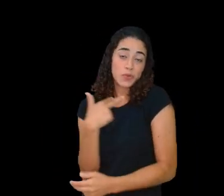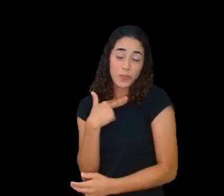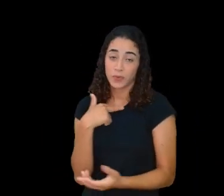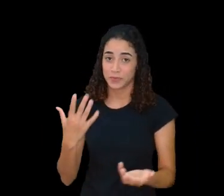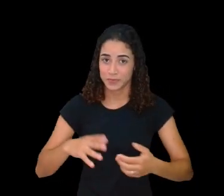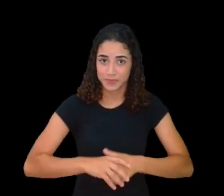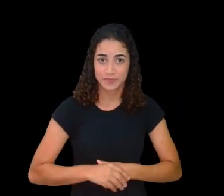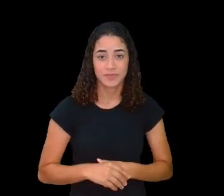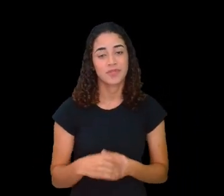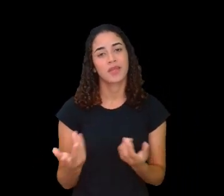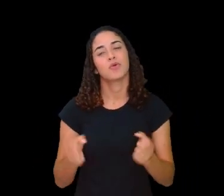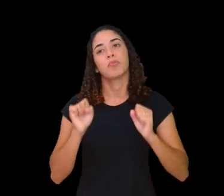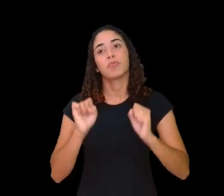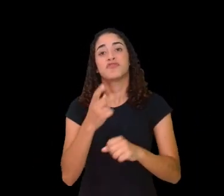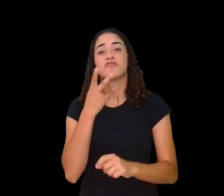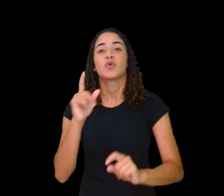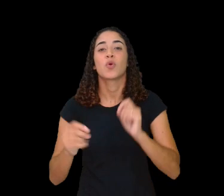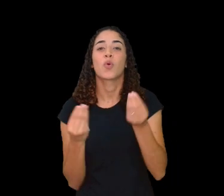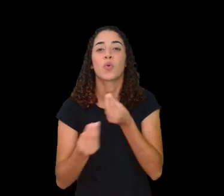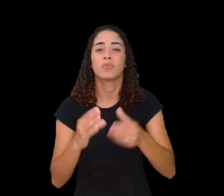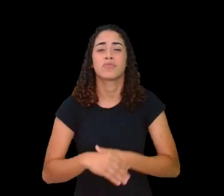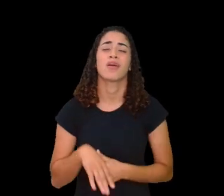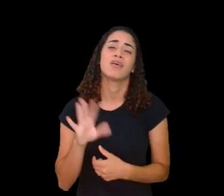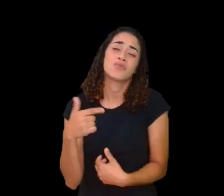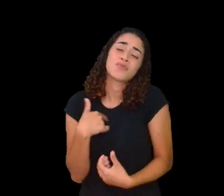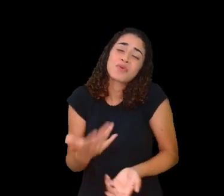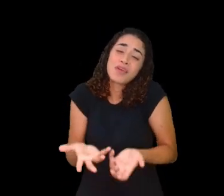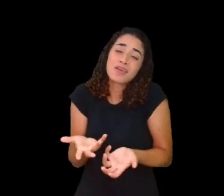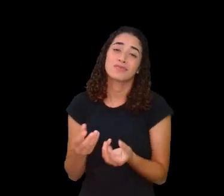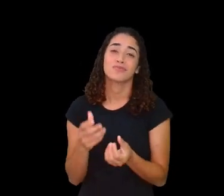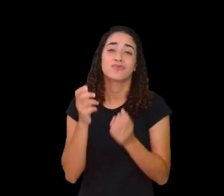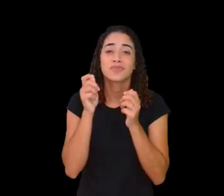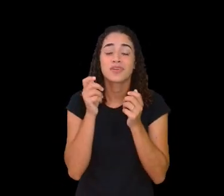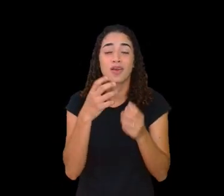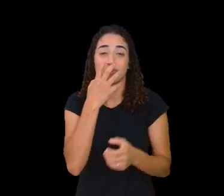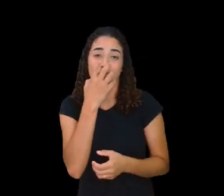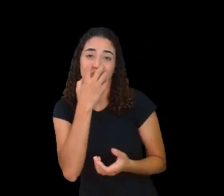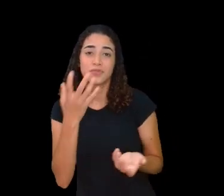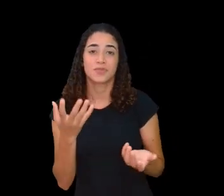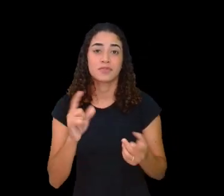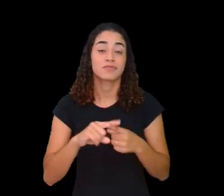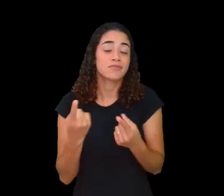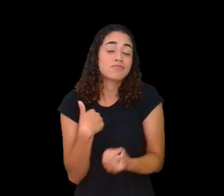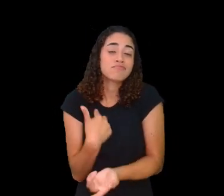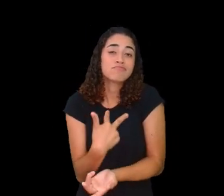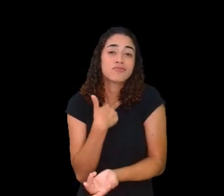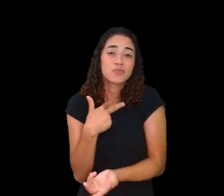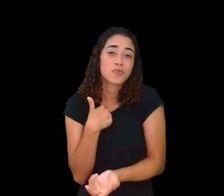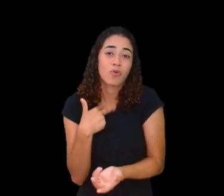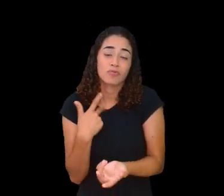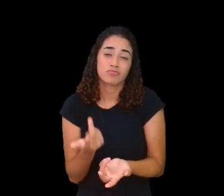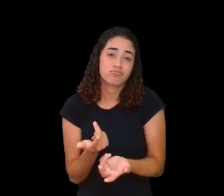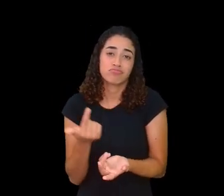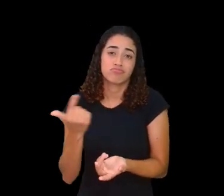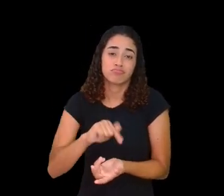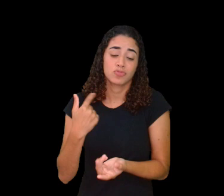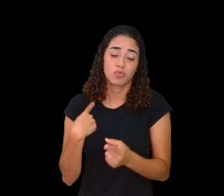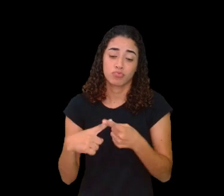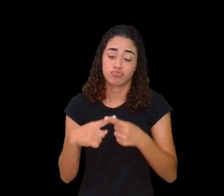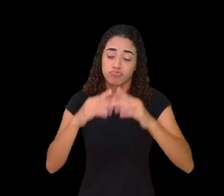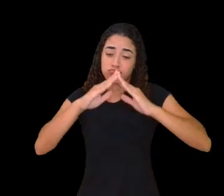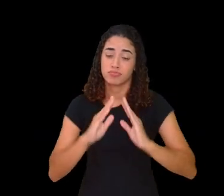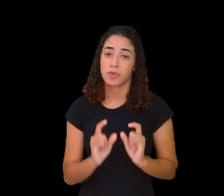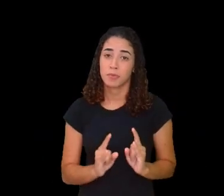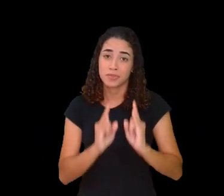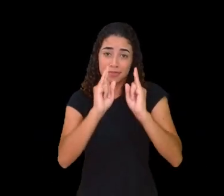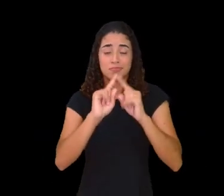um. Eu provavelmente vou falar: "Ah, eu queria tanto um cachorrinho, mas eu não posso ter um porque eu moro em